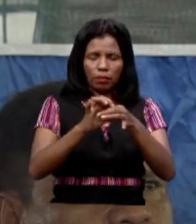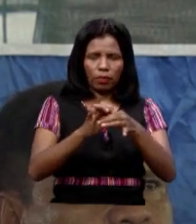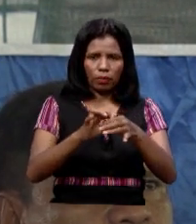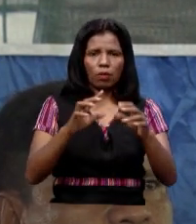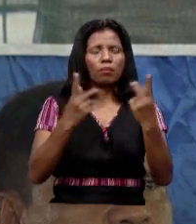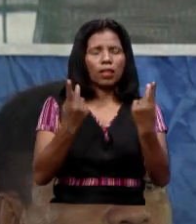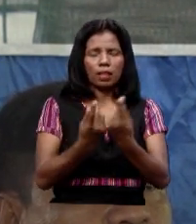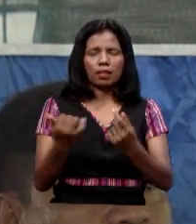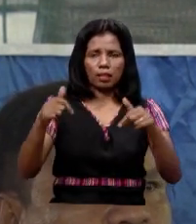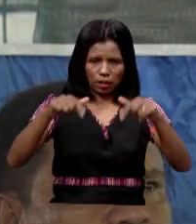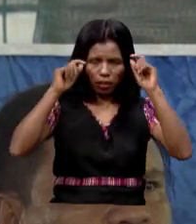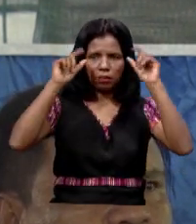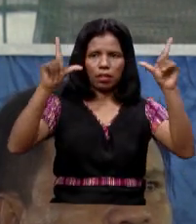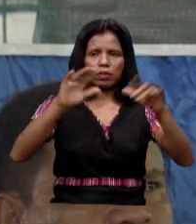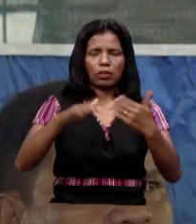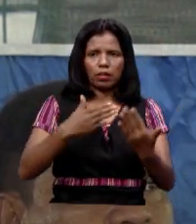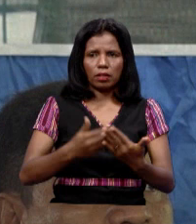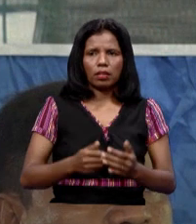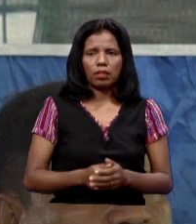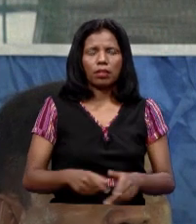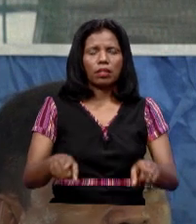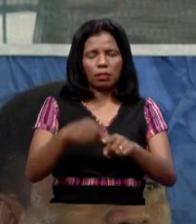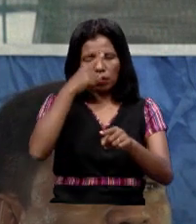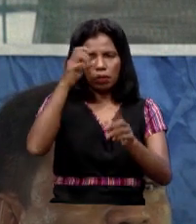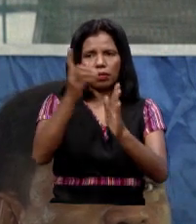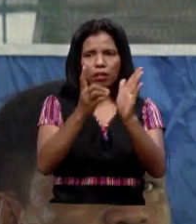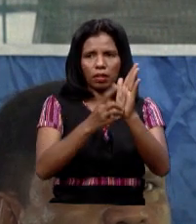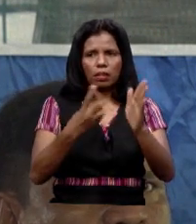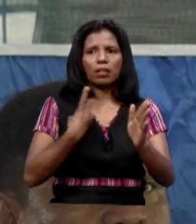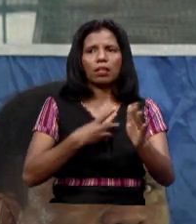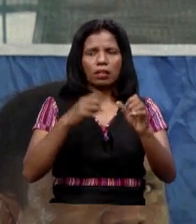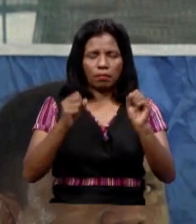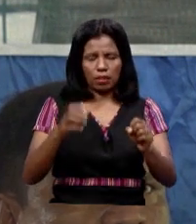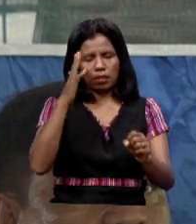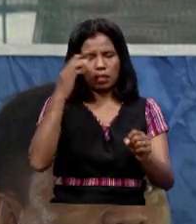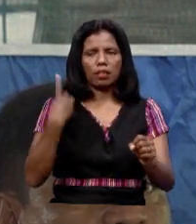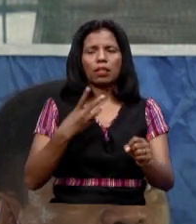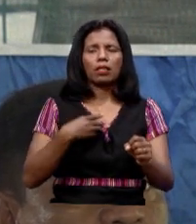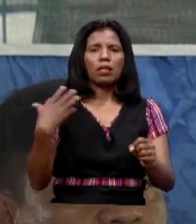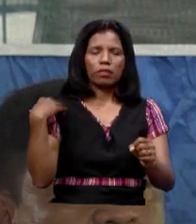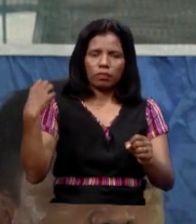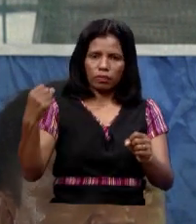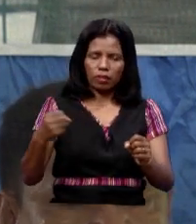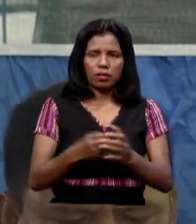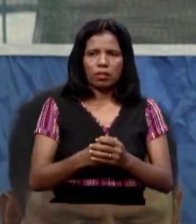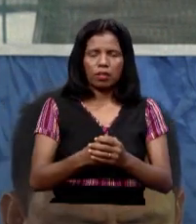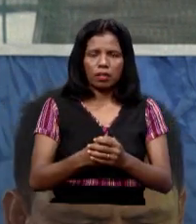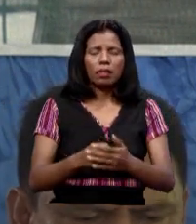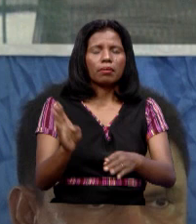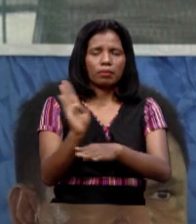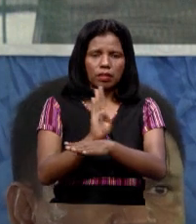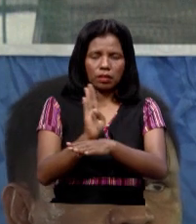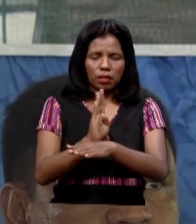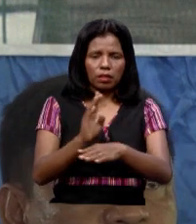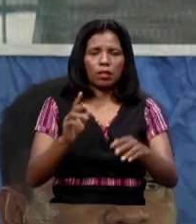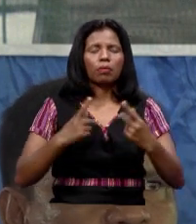Timor-Leste. Também a base de dados e também a TNT na força. Setor privado timoruana e município